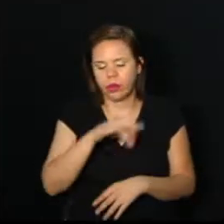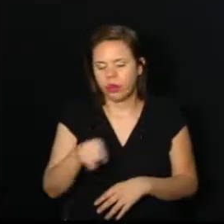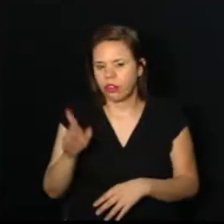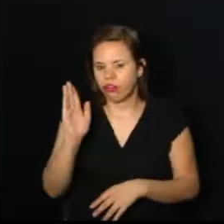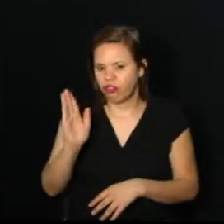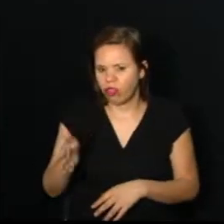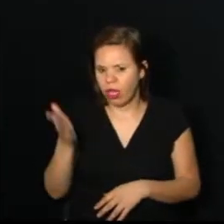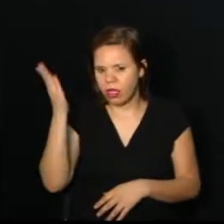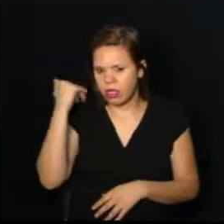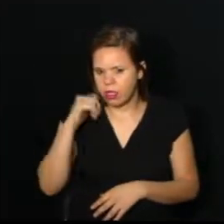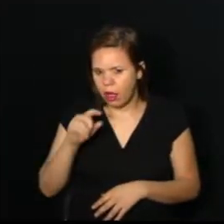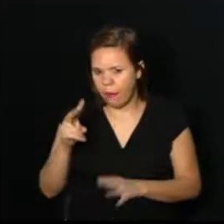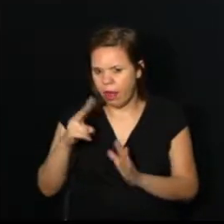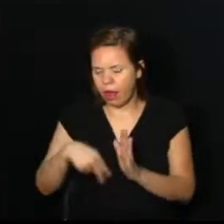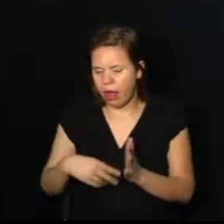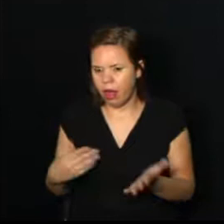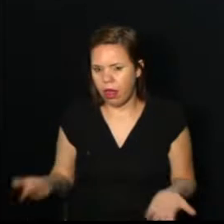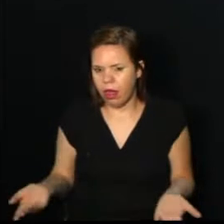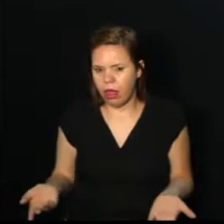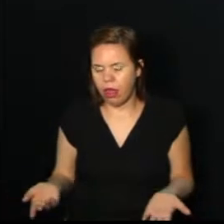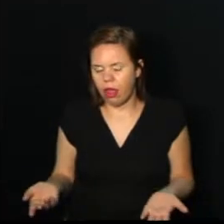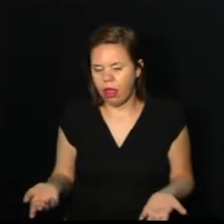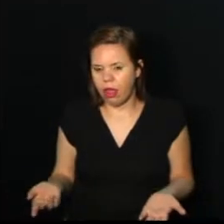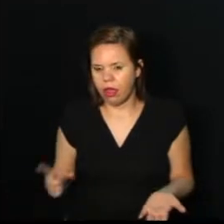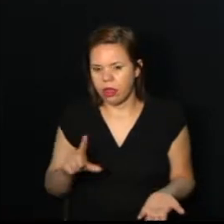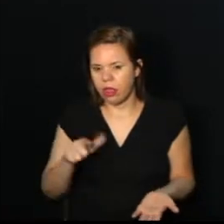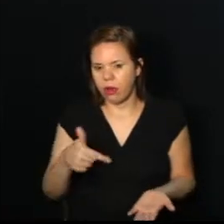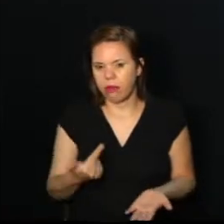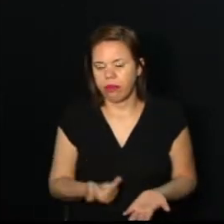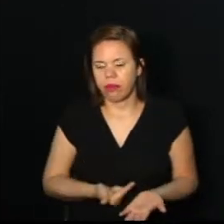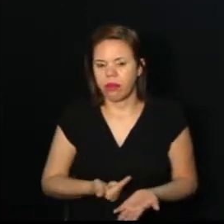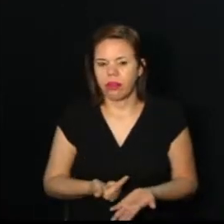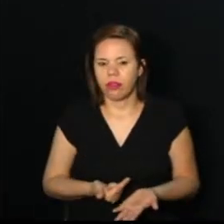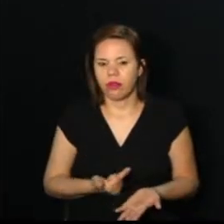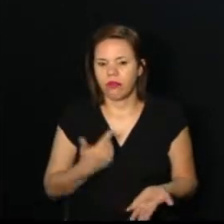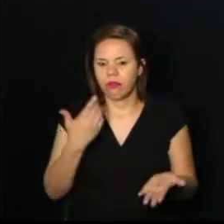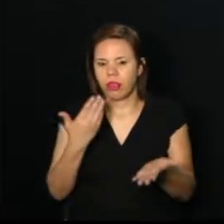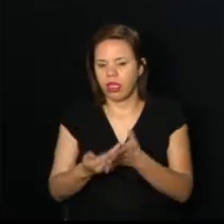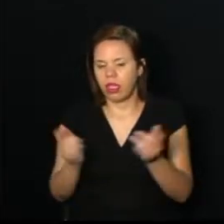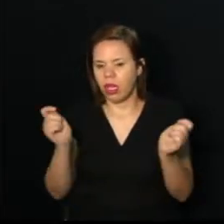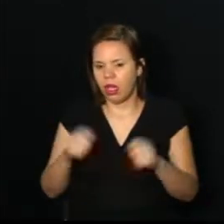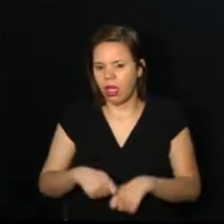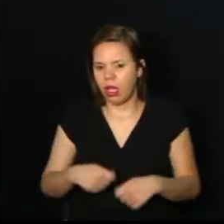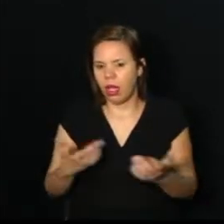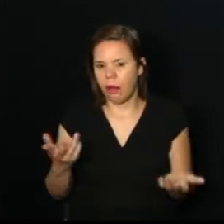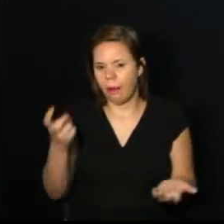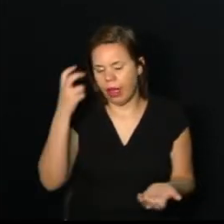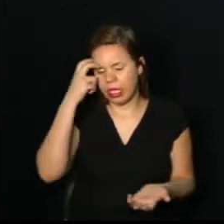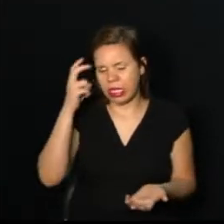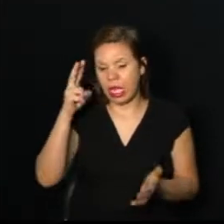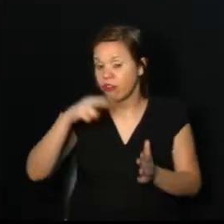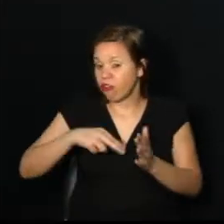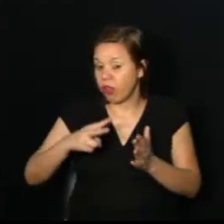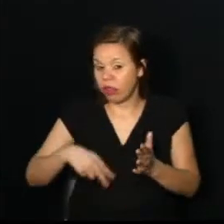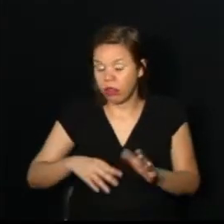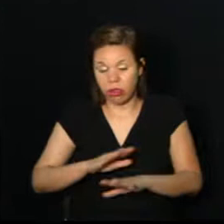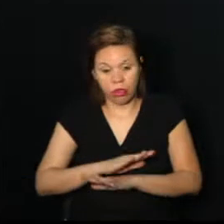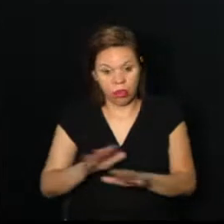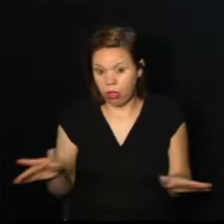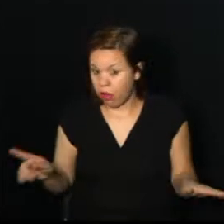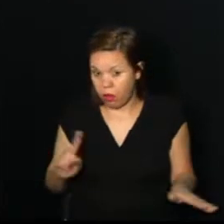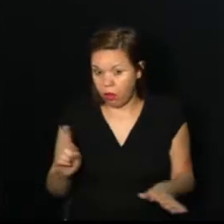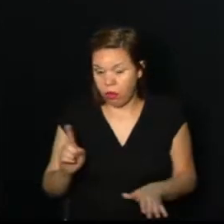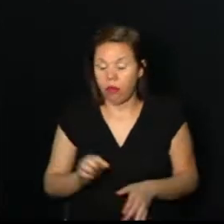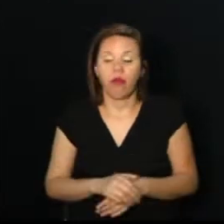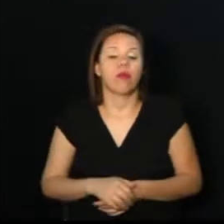já sabia ler e perdeu esta capacidade da leitura. Não,